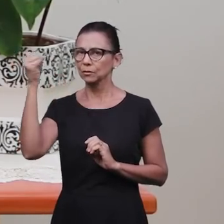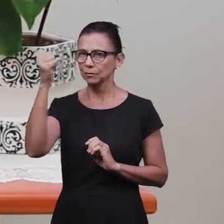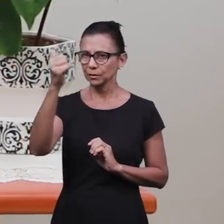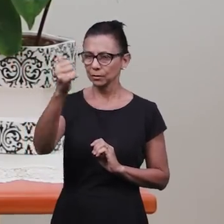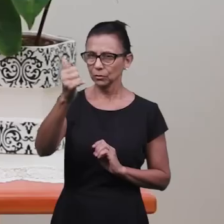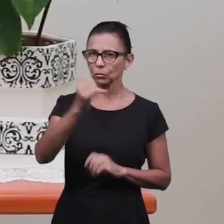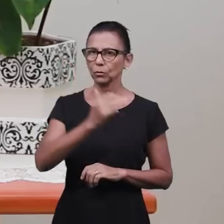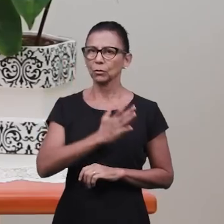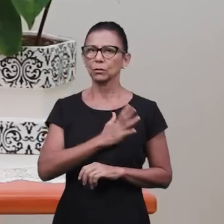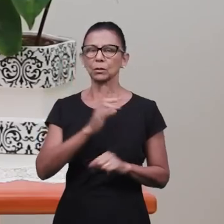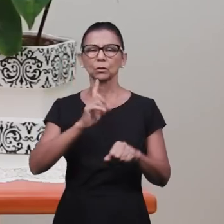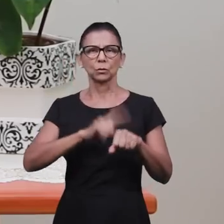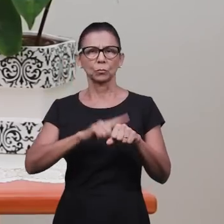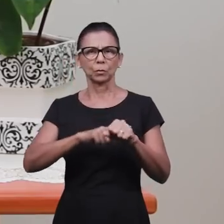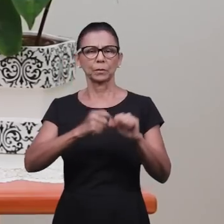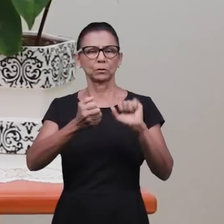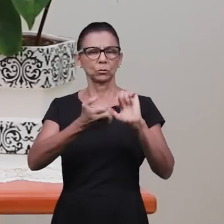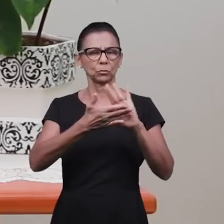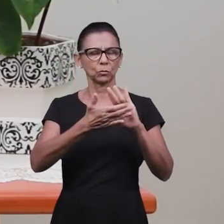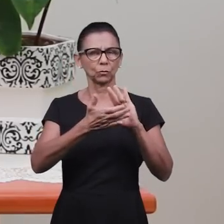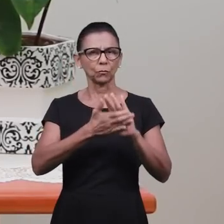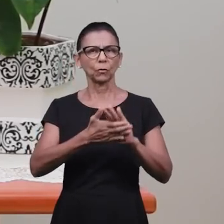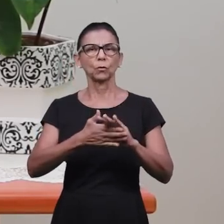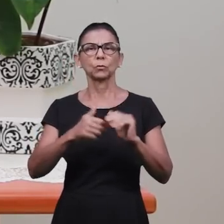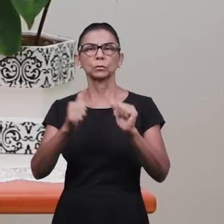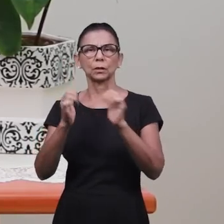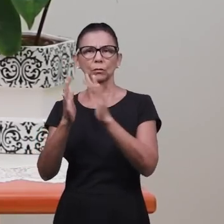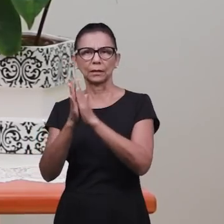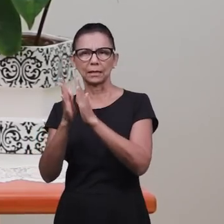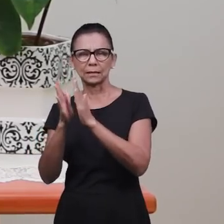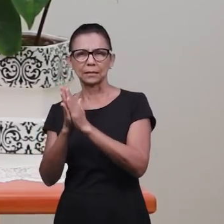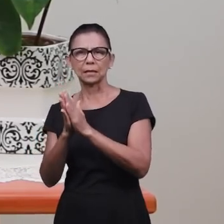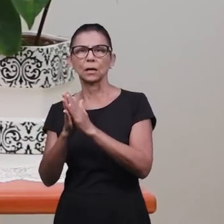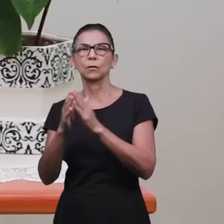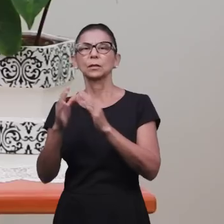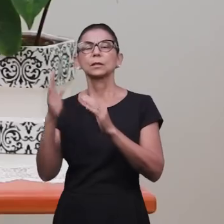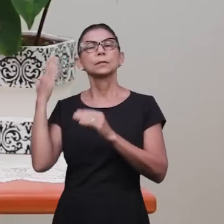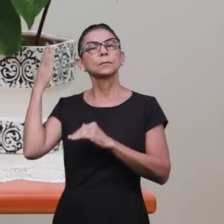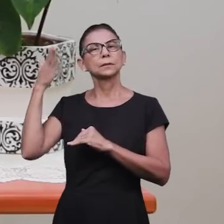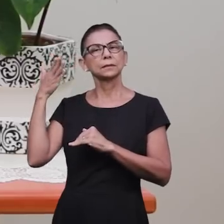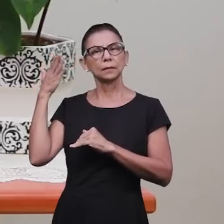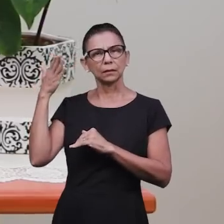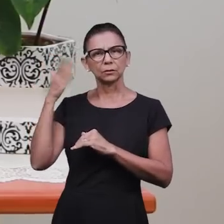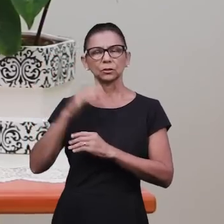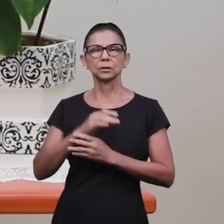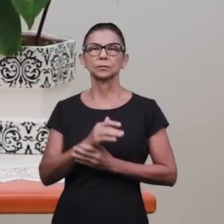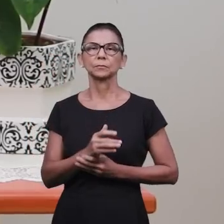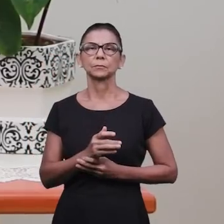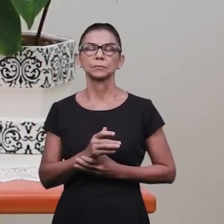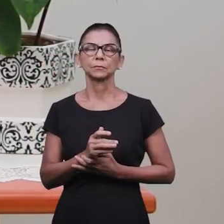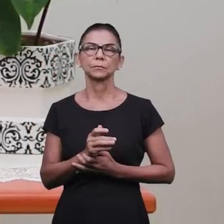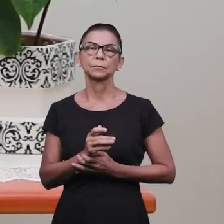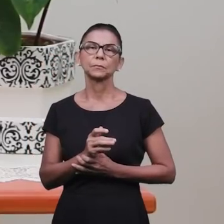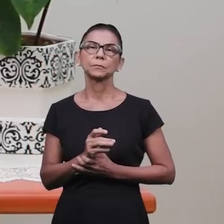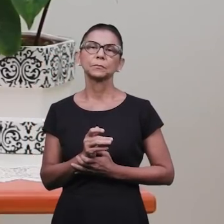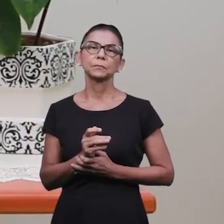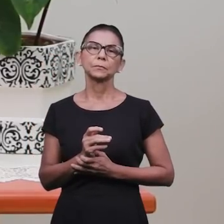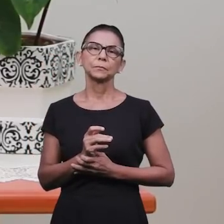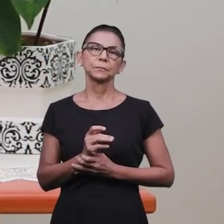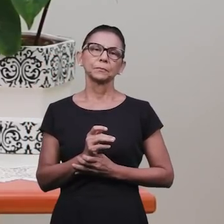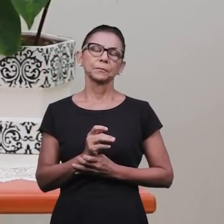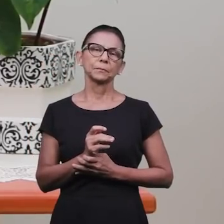teu coração, através dos louvores, através da oração, através da palavra. Vamos nesta hora